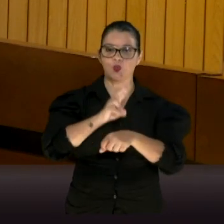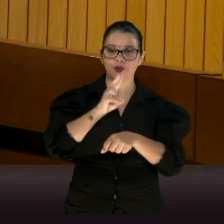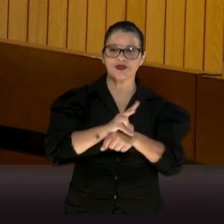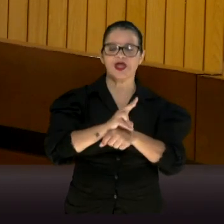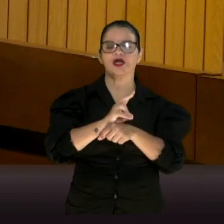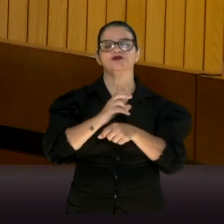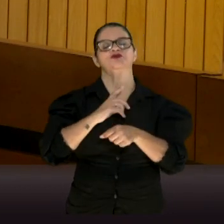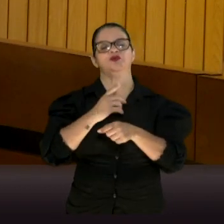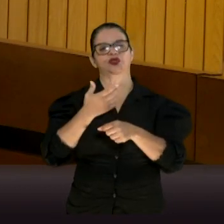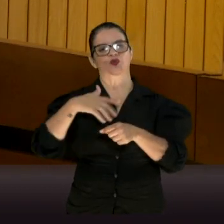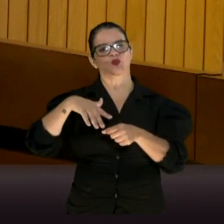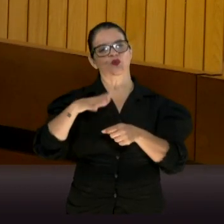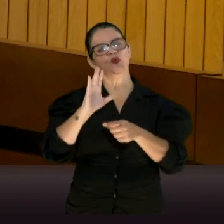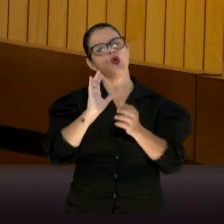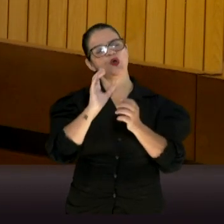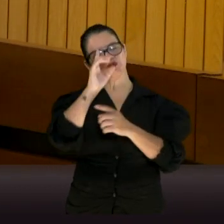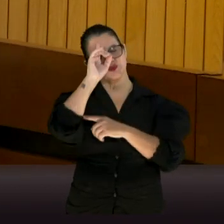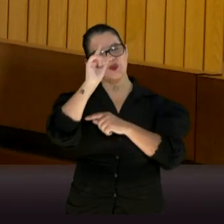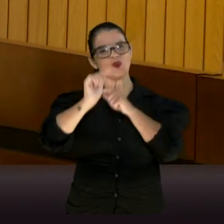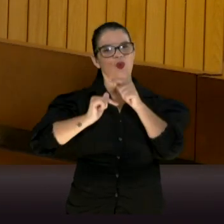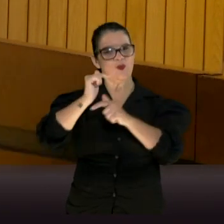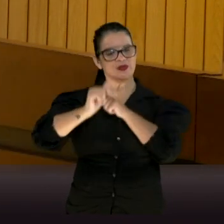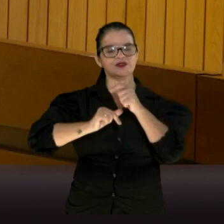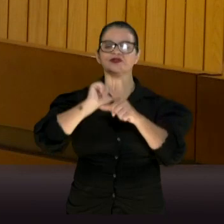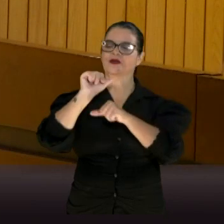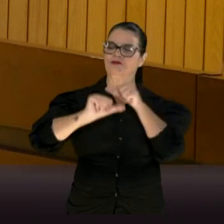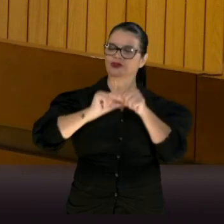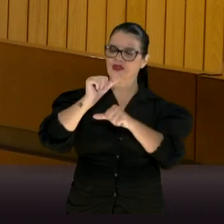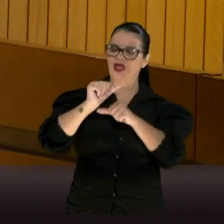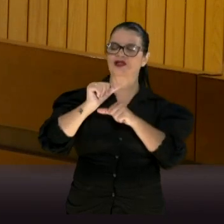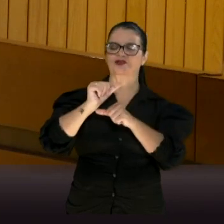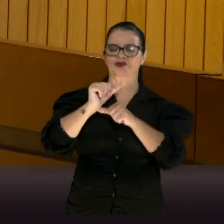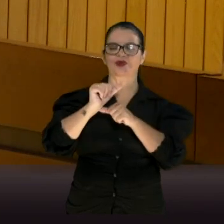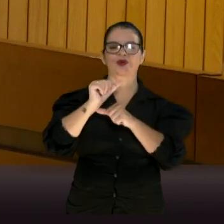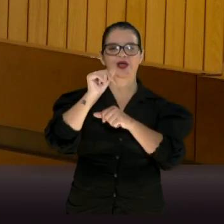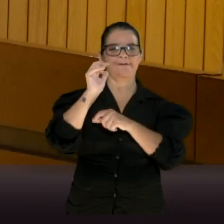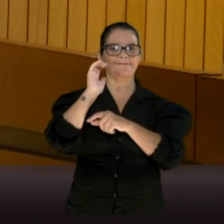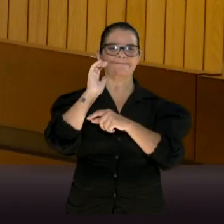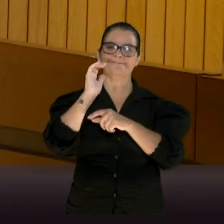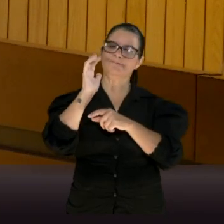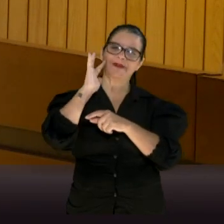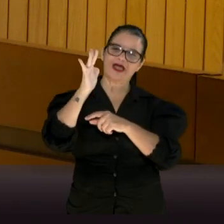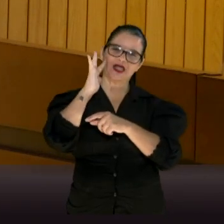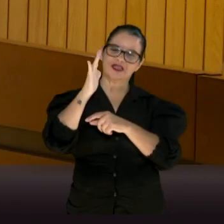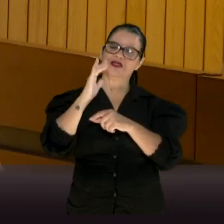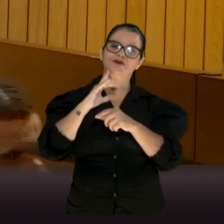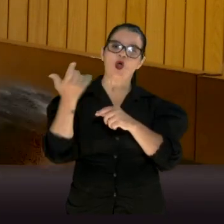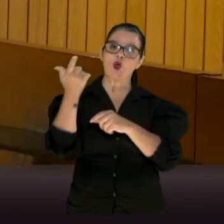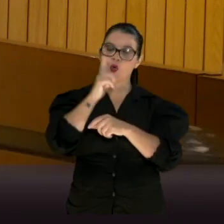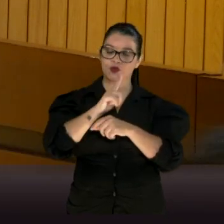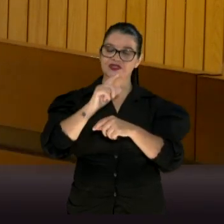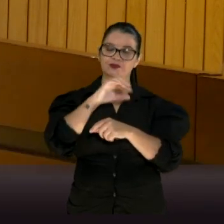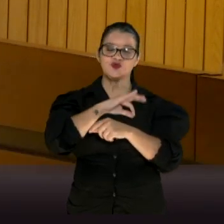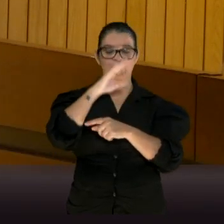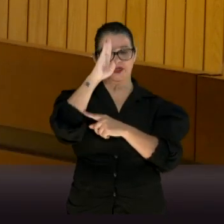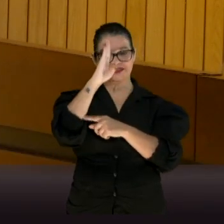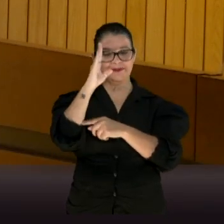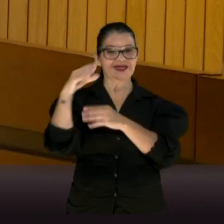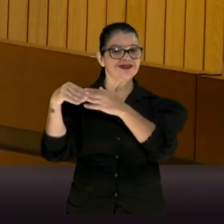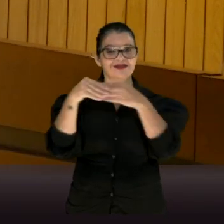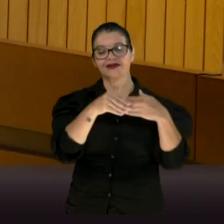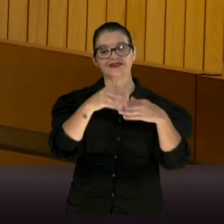ele tem sido caracterizado por uma mudança de paradigma. Nós conseguimos trazer a Polícia Militar mais para perto da população.